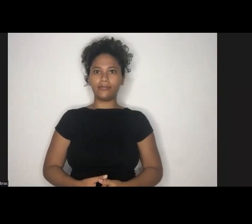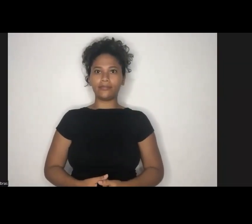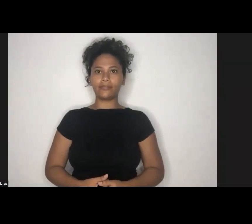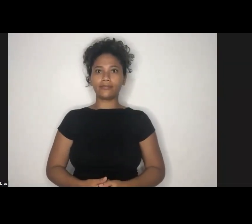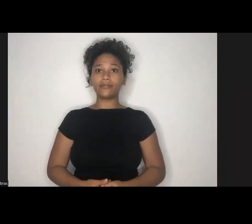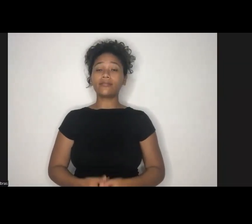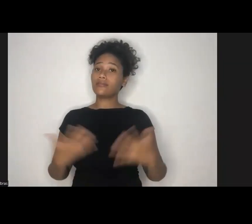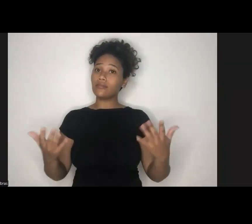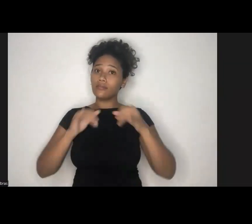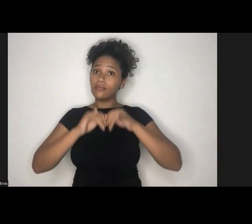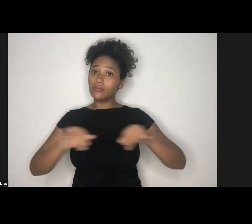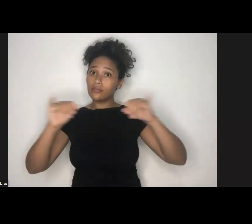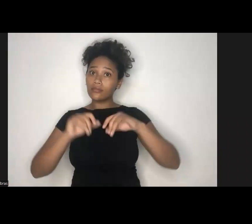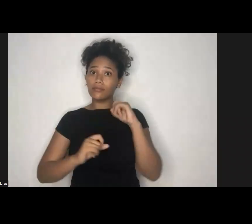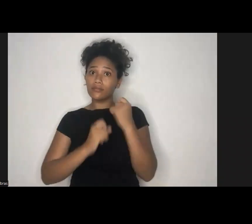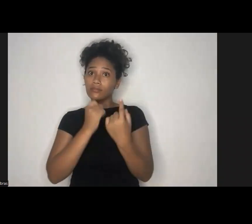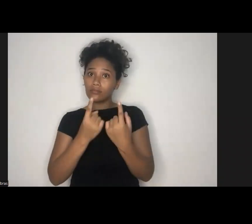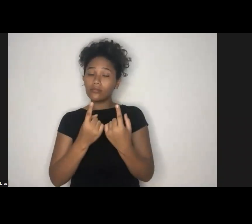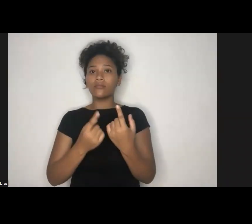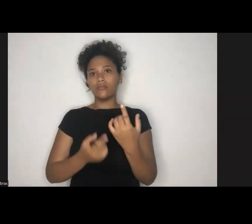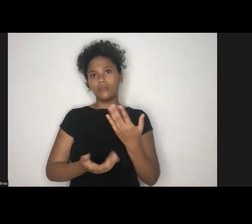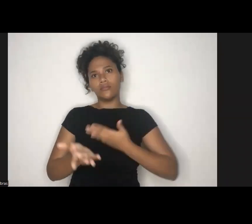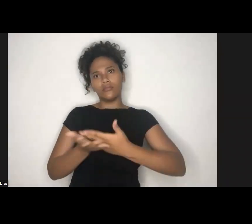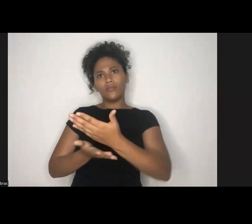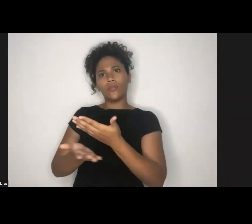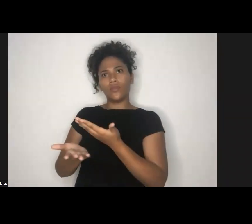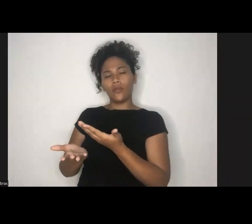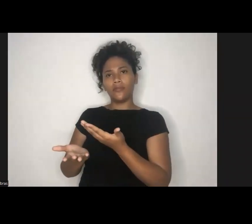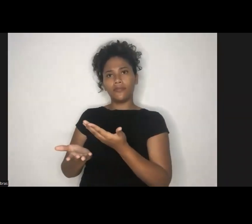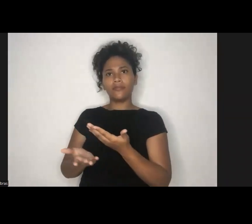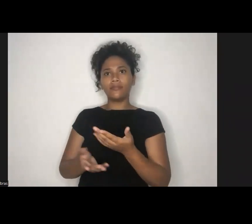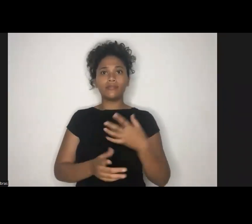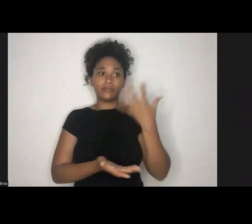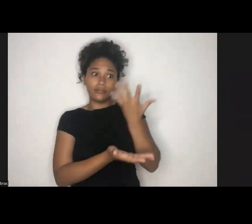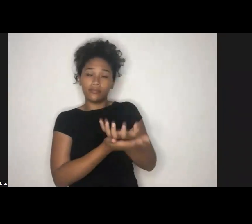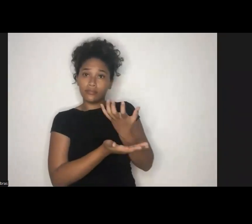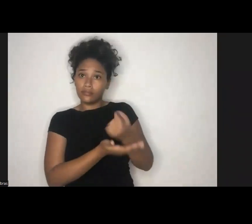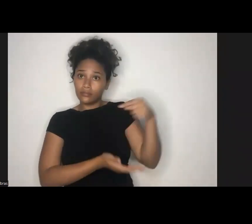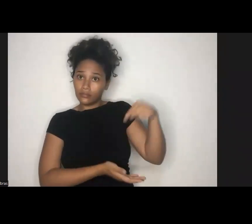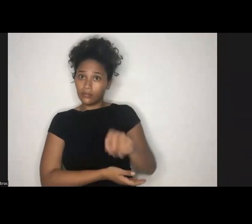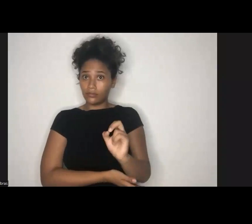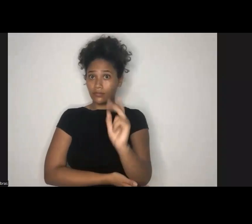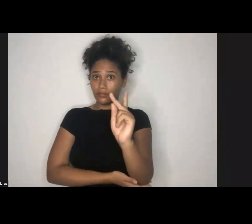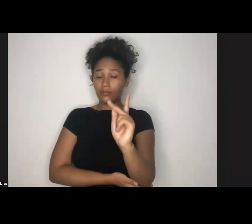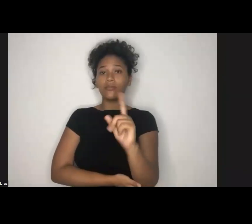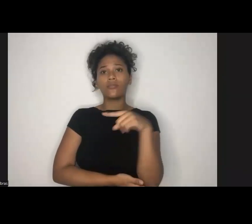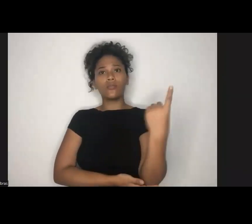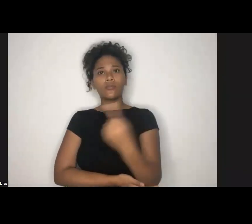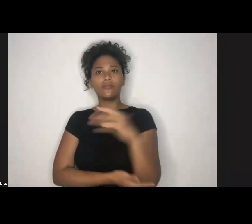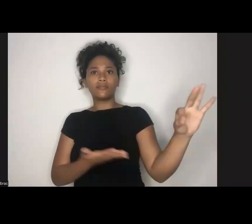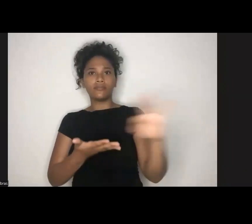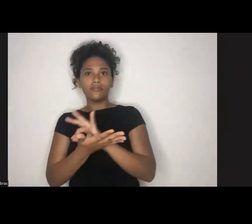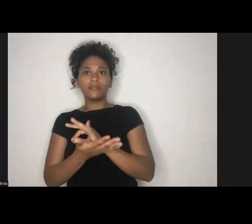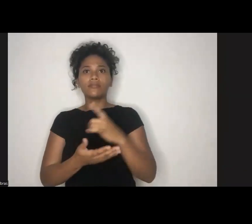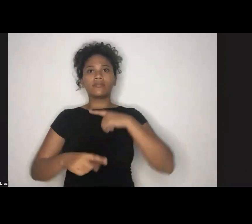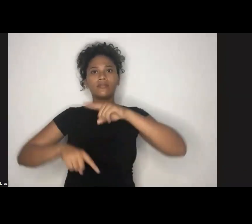vou passar alguns anúncios para a gente começar essa esse nosso encontro tá sendo gravado todos vocês que estão inscritos receberam